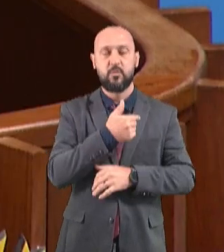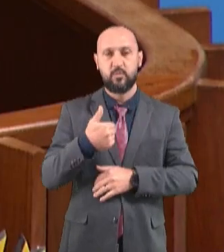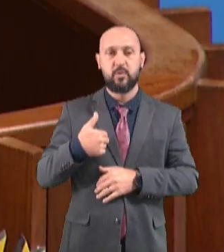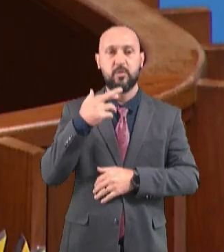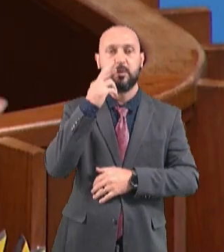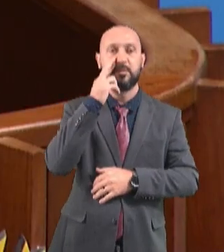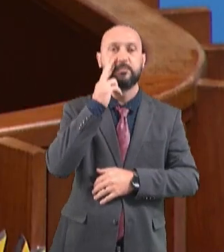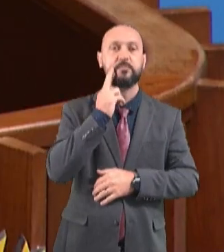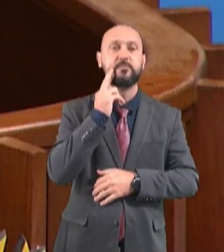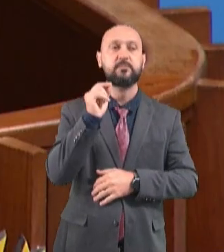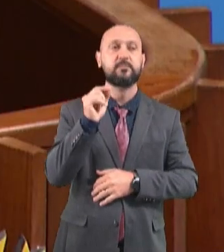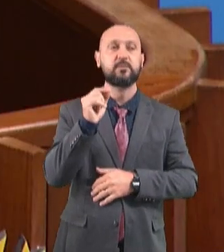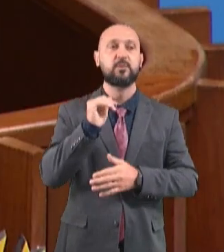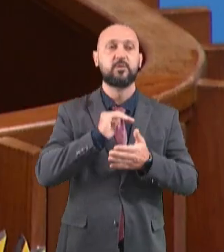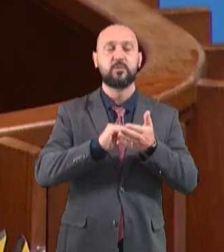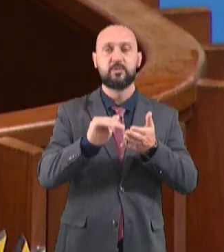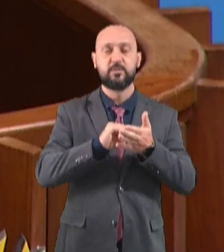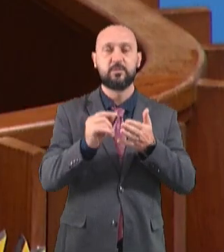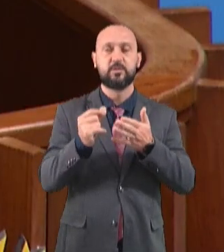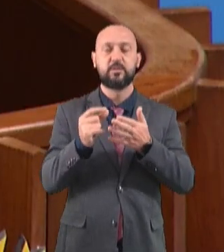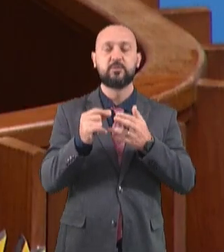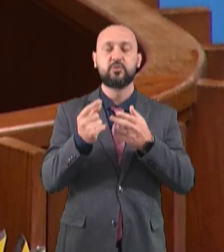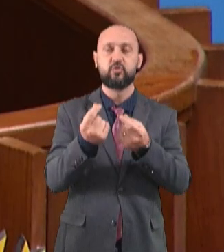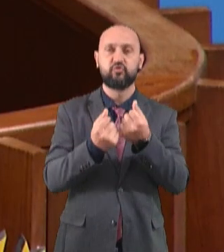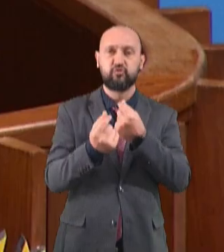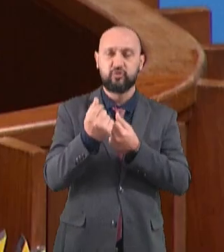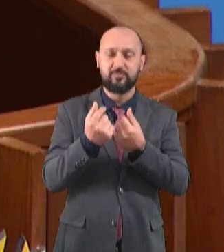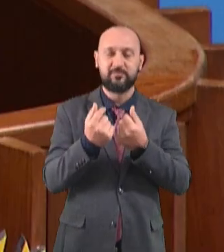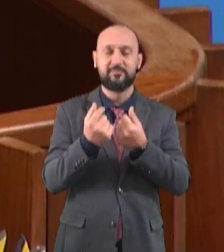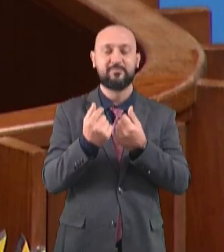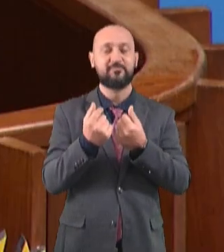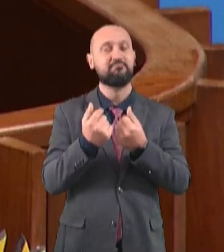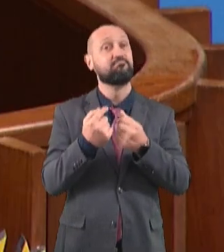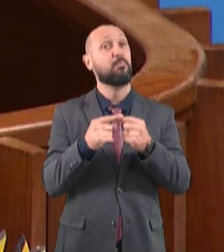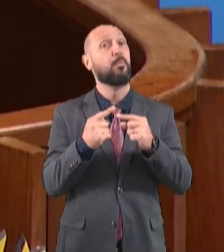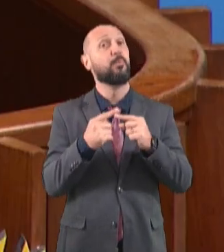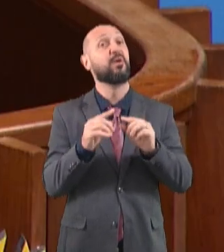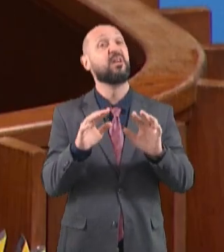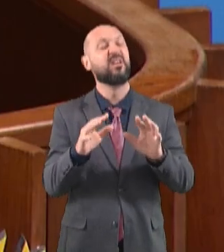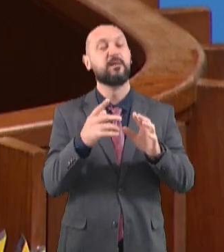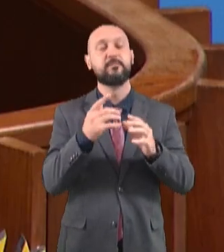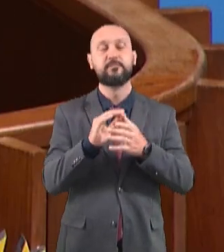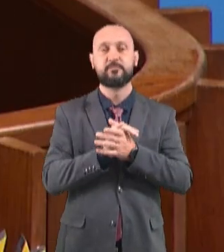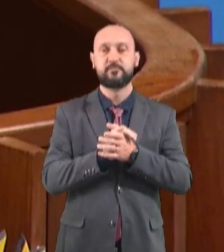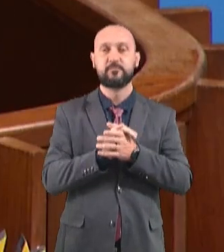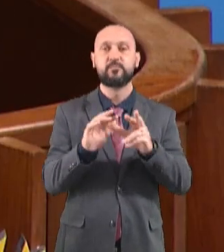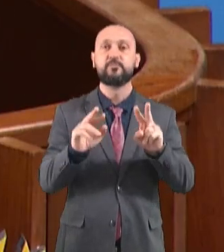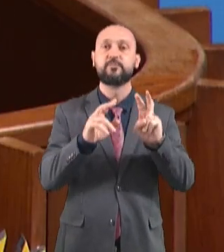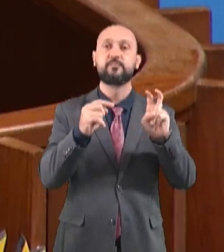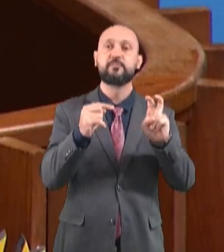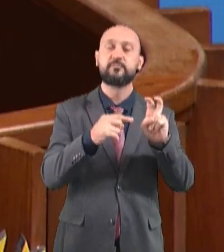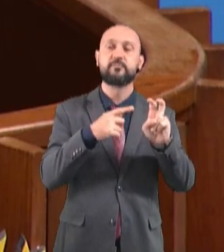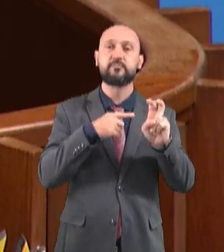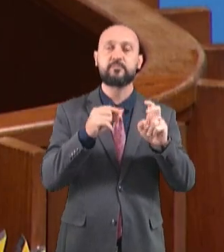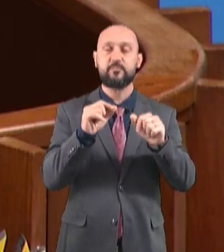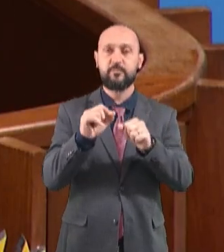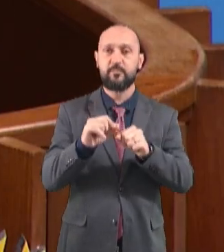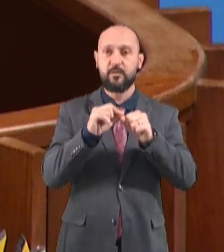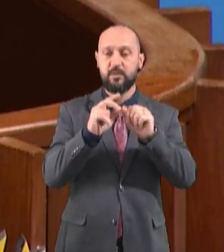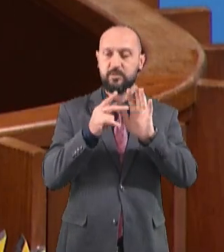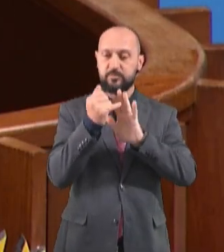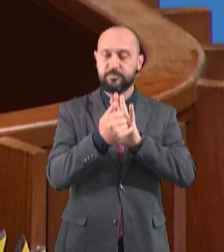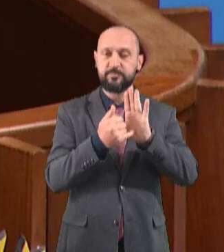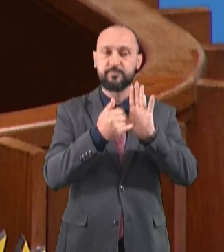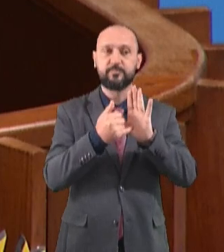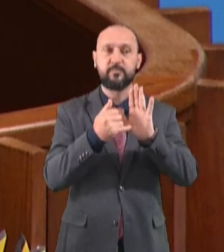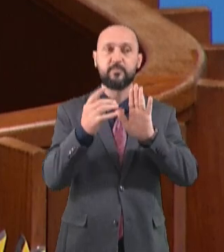governador Eduardo Riedel e o seu secretário de Fazenda, porque a despeito da possibilidade de fazer esse